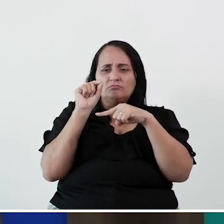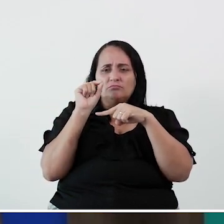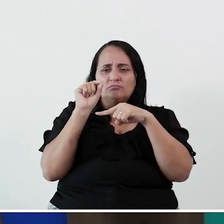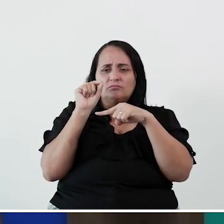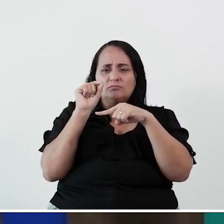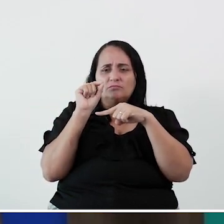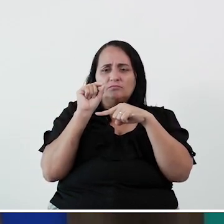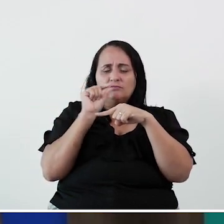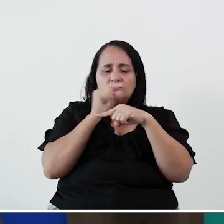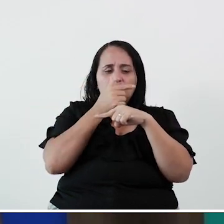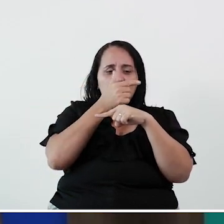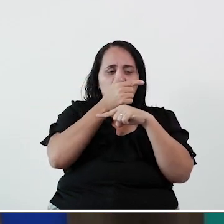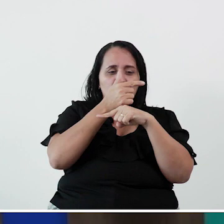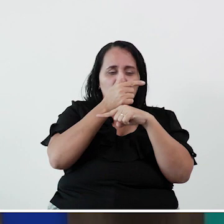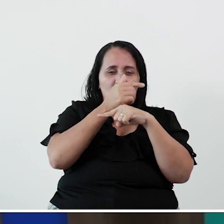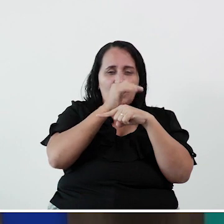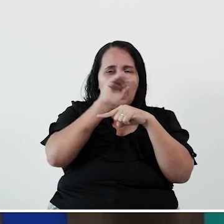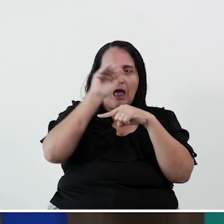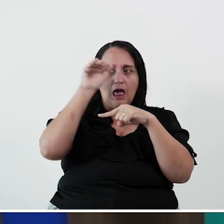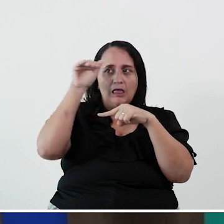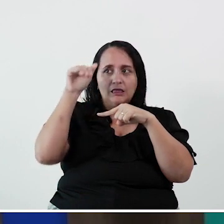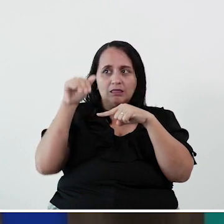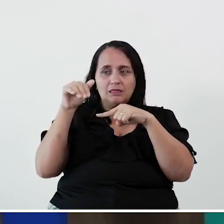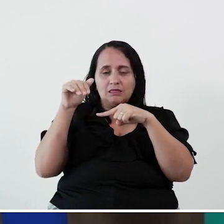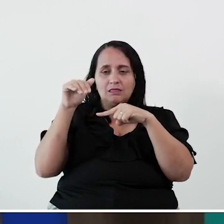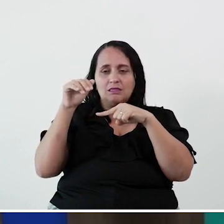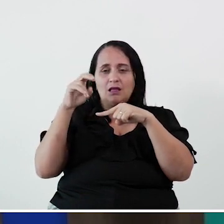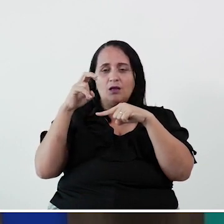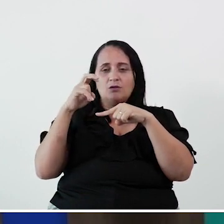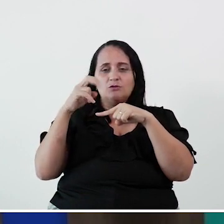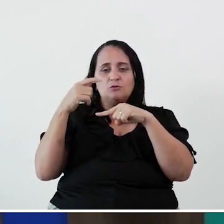desde aqui até o período. Então,